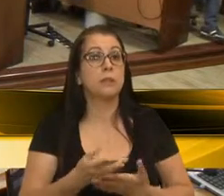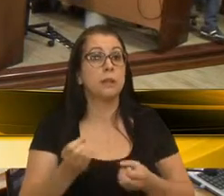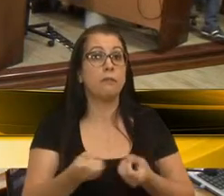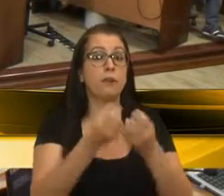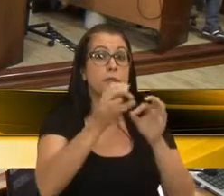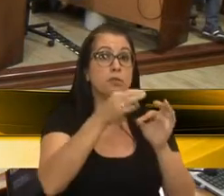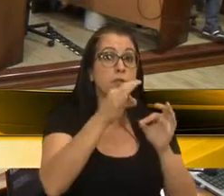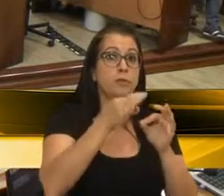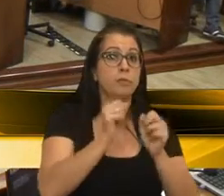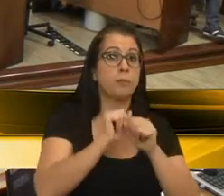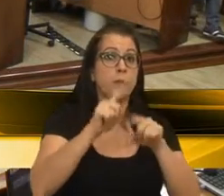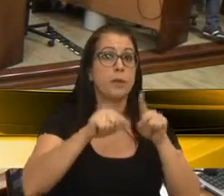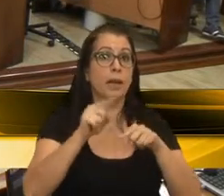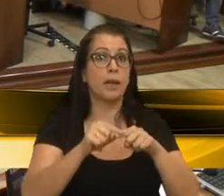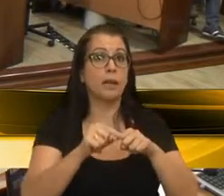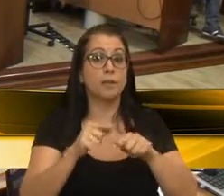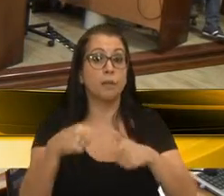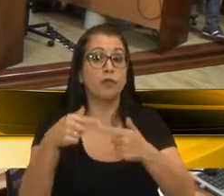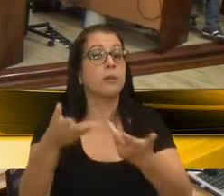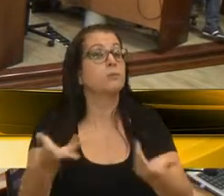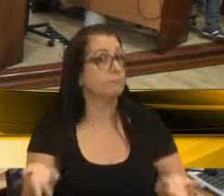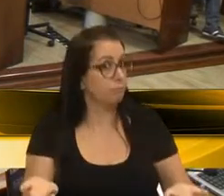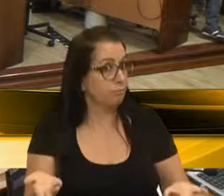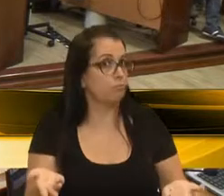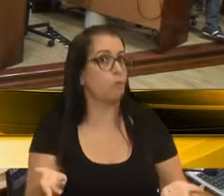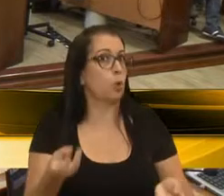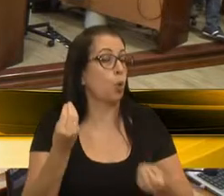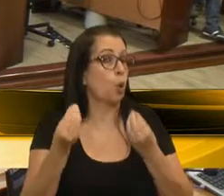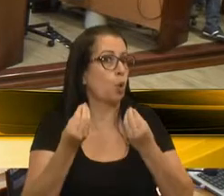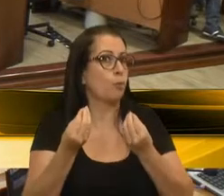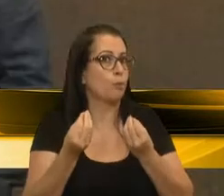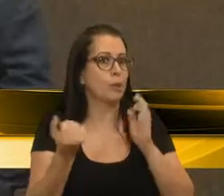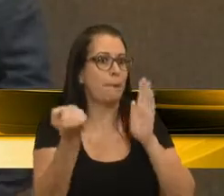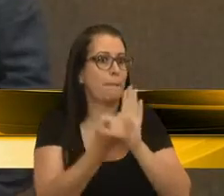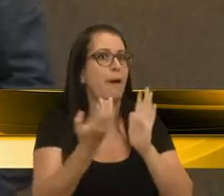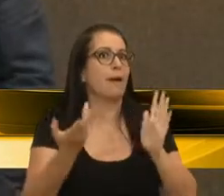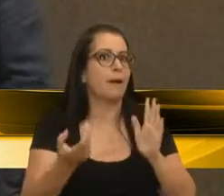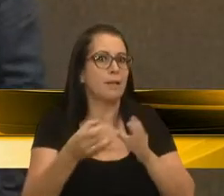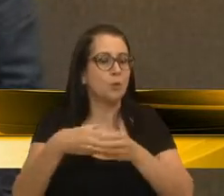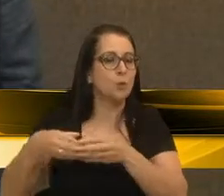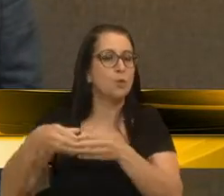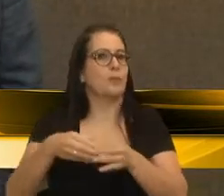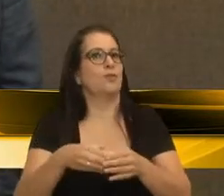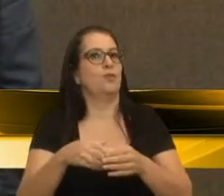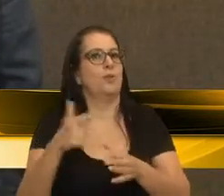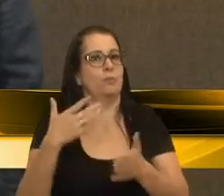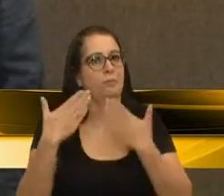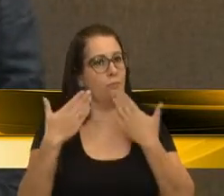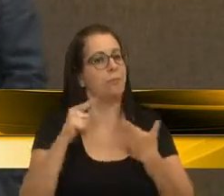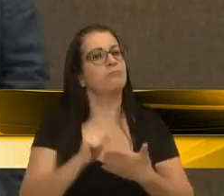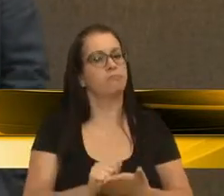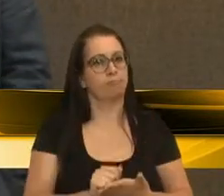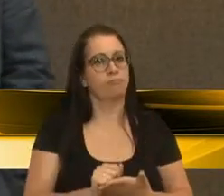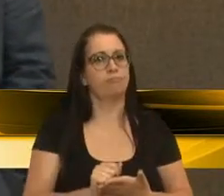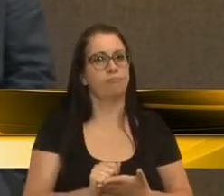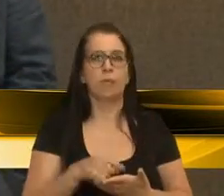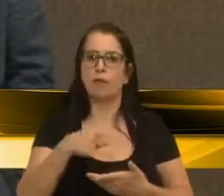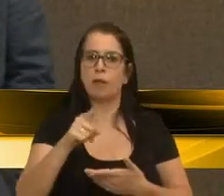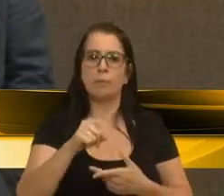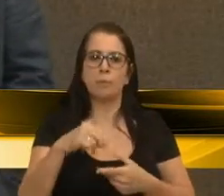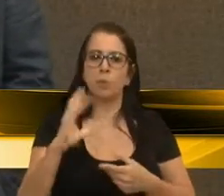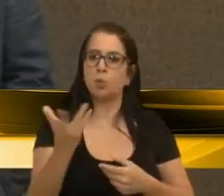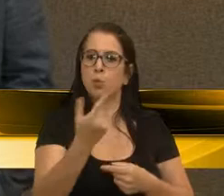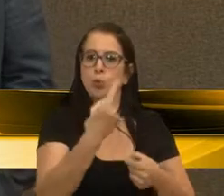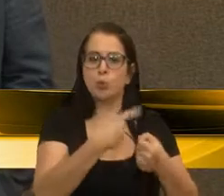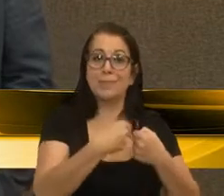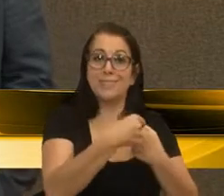da uva com o mercado público funcionando ali, né? Como seria uma referência turística, né? Sem dúvida nenhuma. Quem vai para tudo que é cidade,